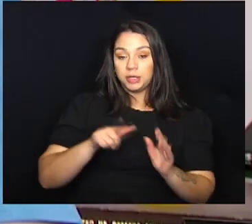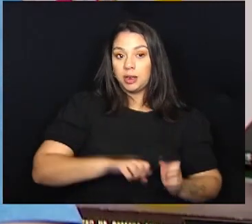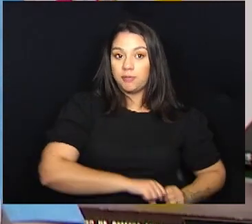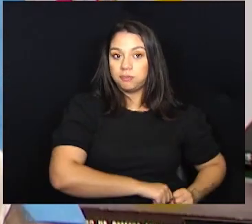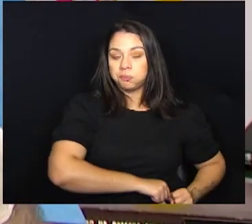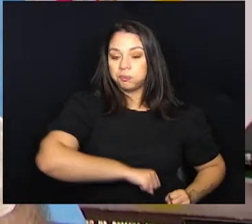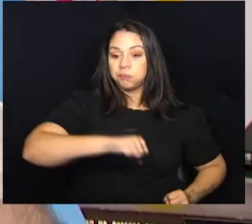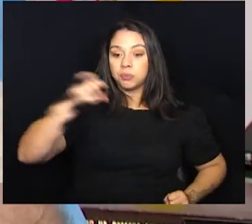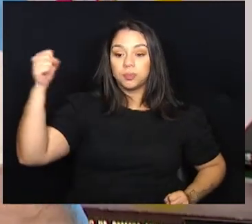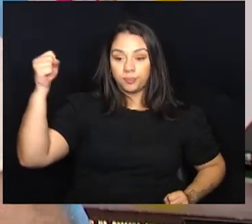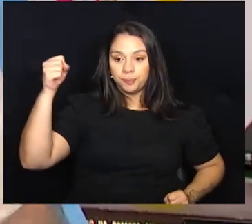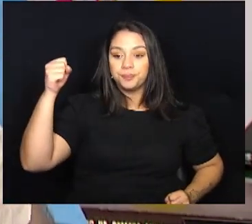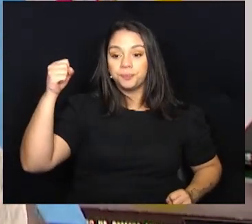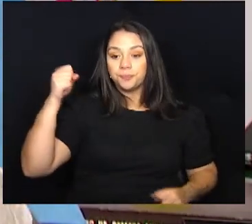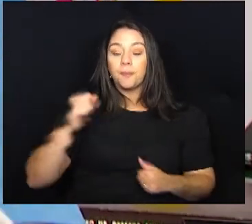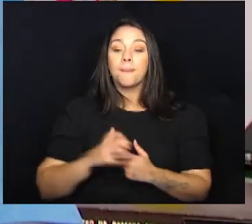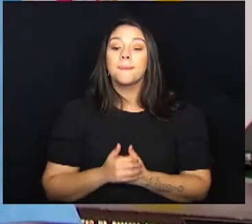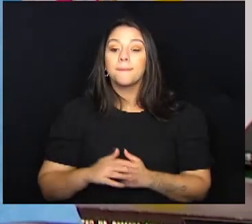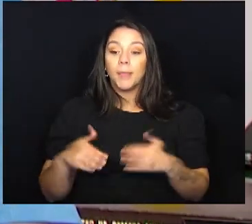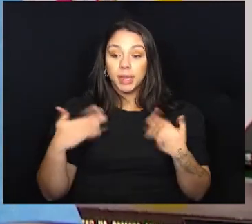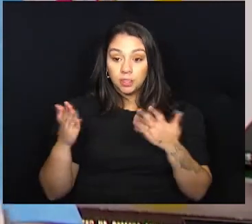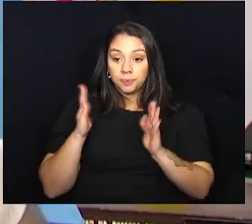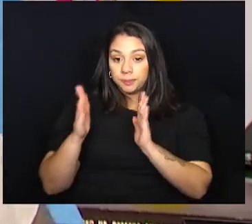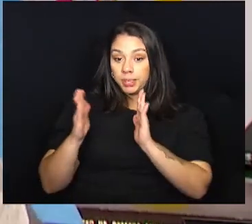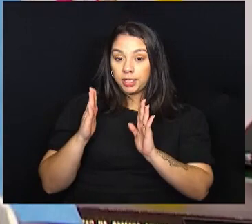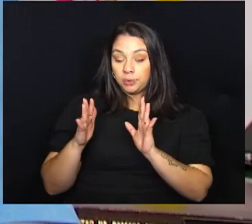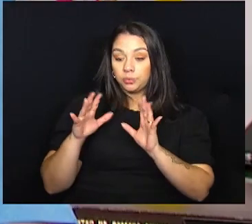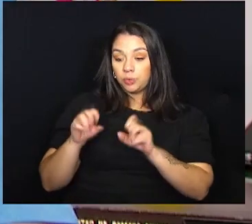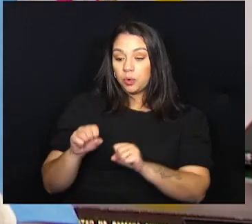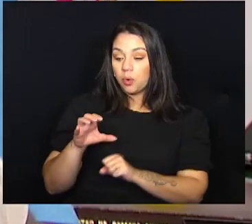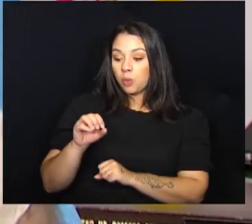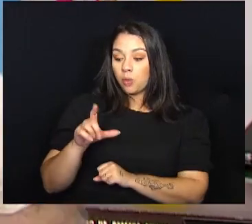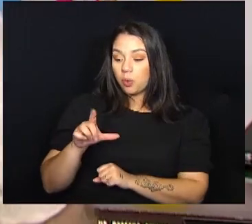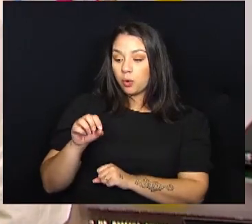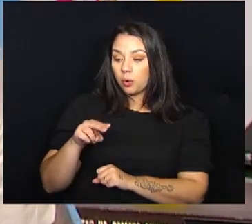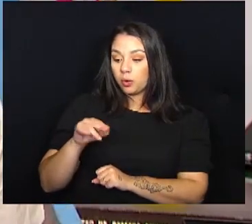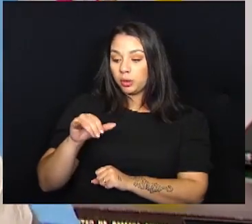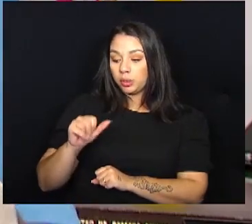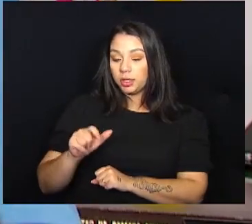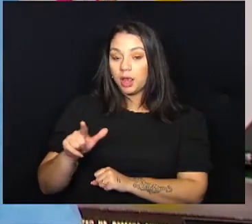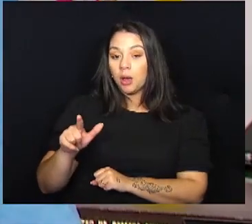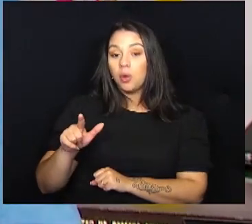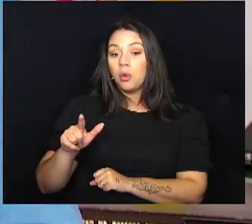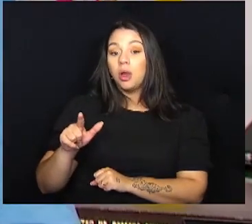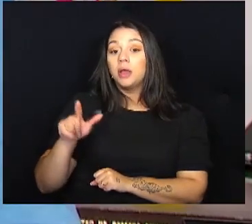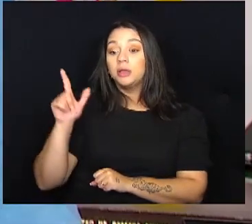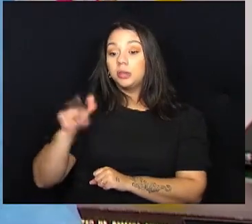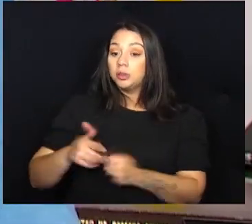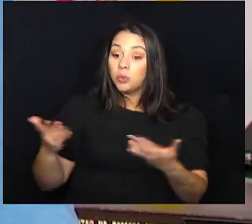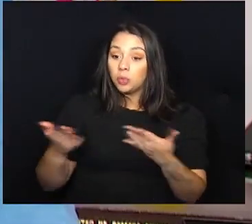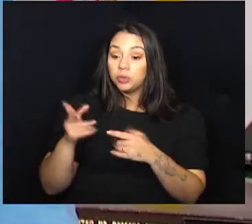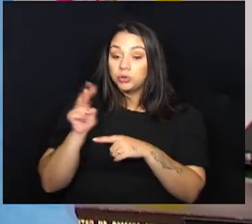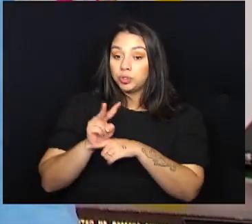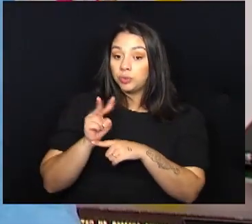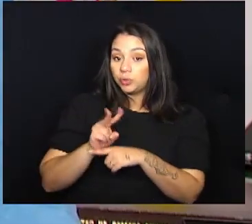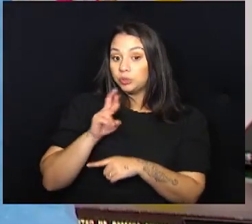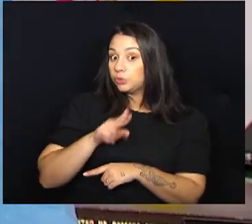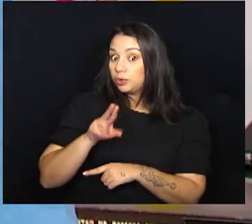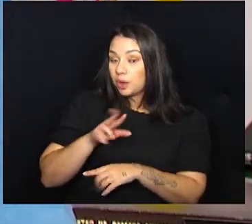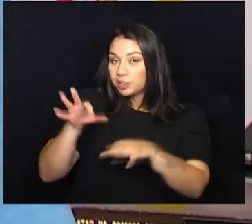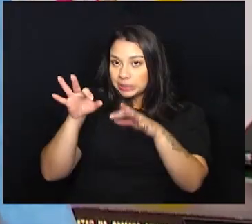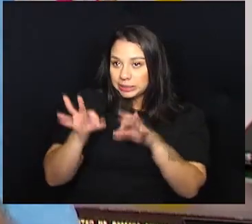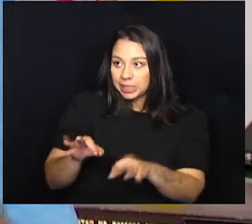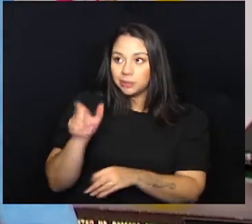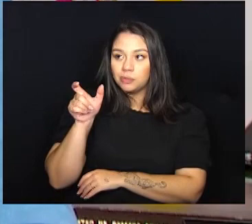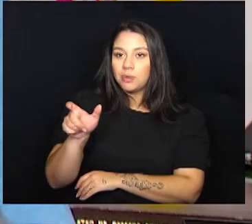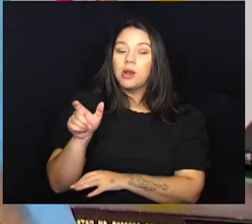né? Então, no período colonial, a Câmara cuidava do que hoje, claro, não é totalmente correto falarmos